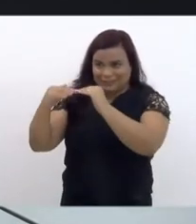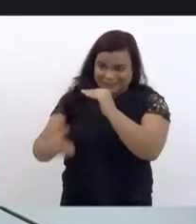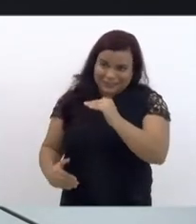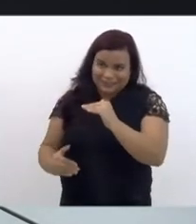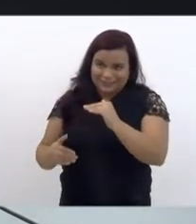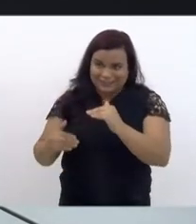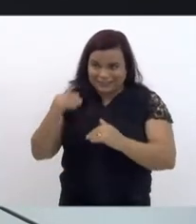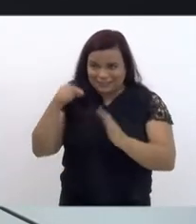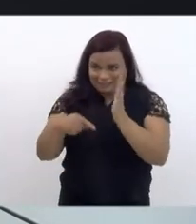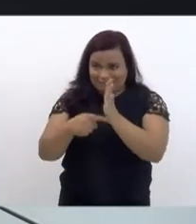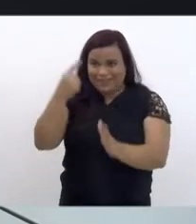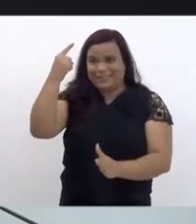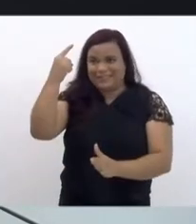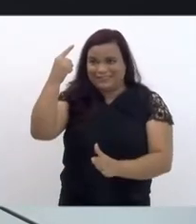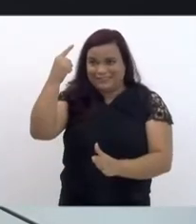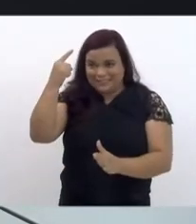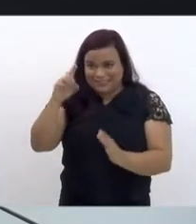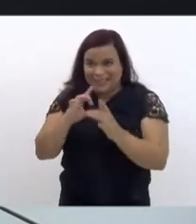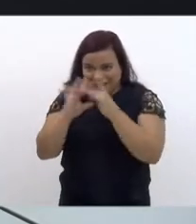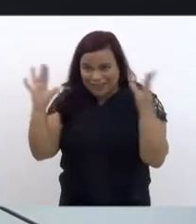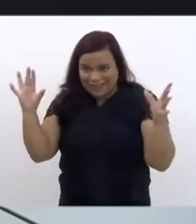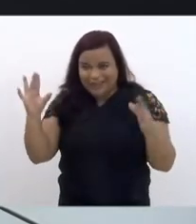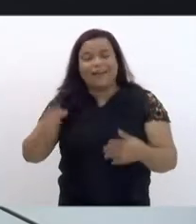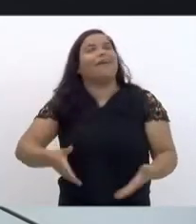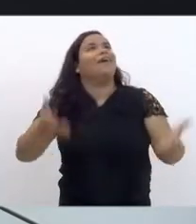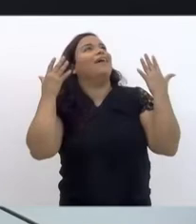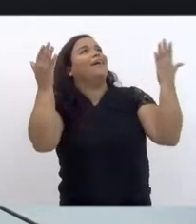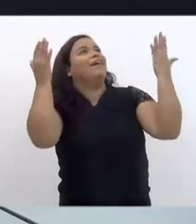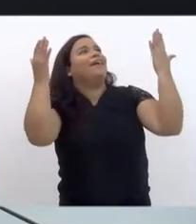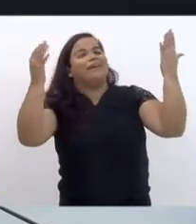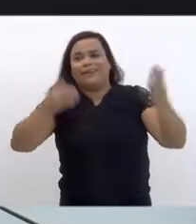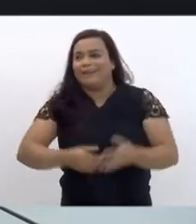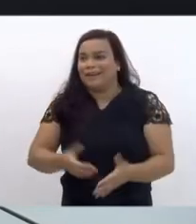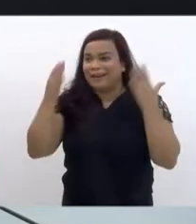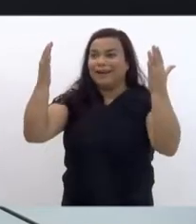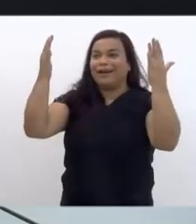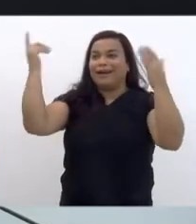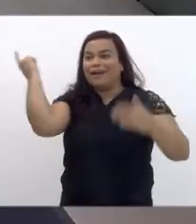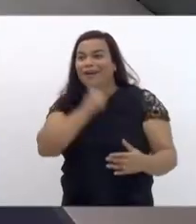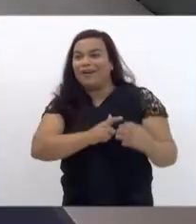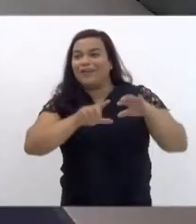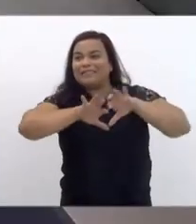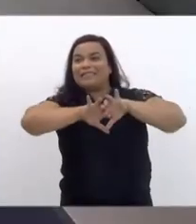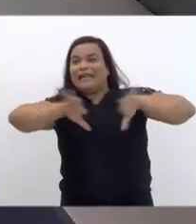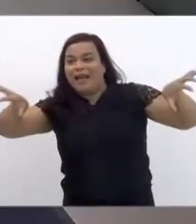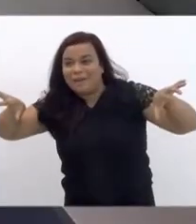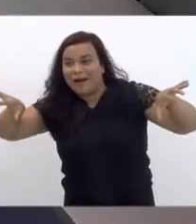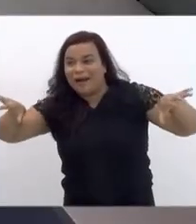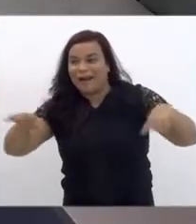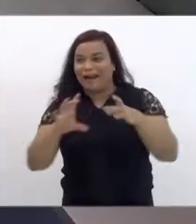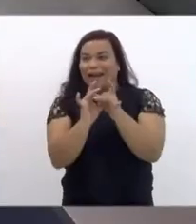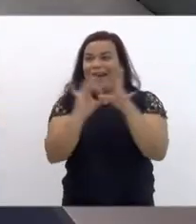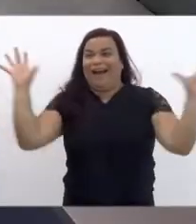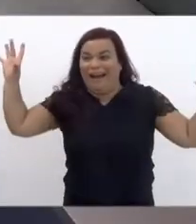que vim! Até que vim! Conseguimos separar essa união.